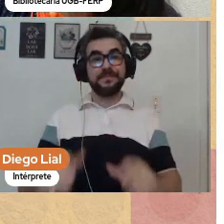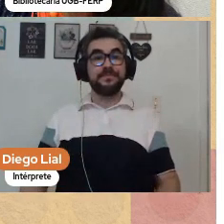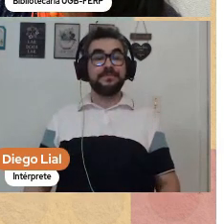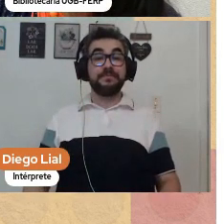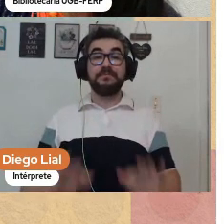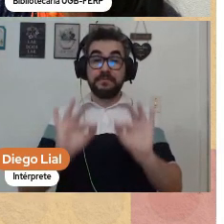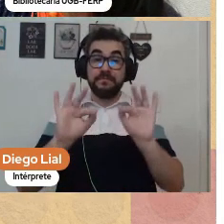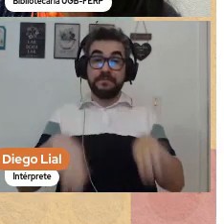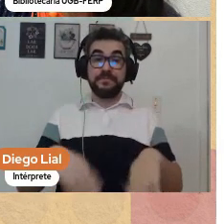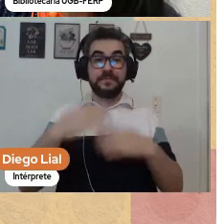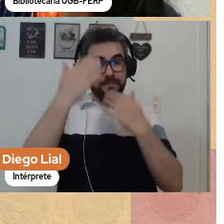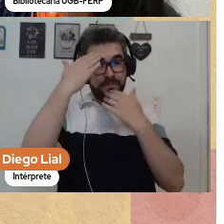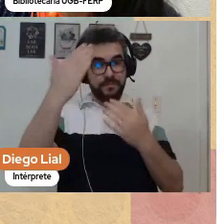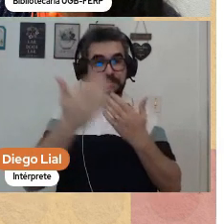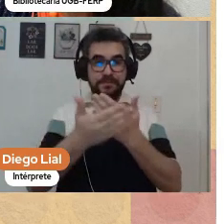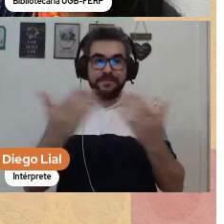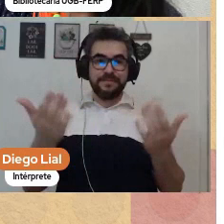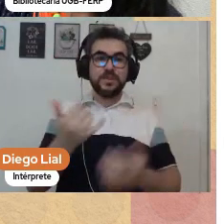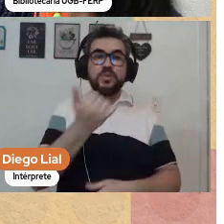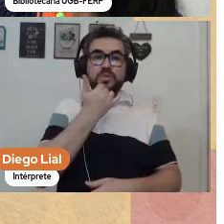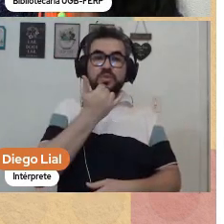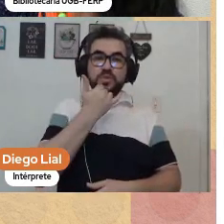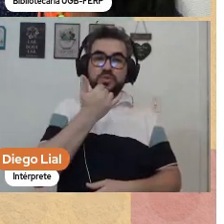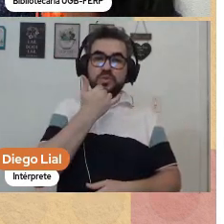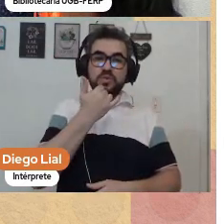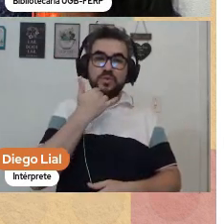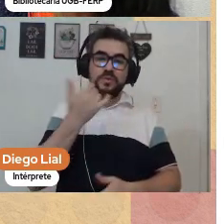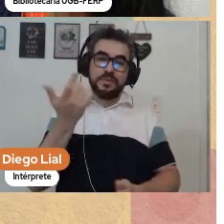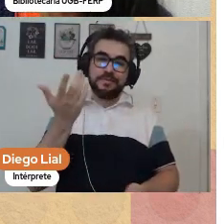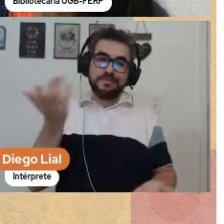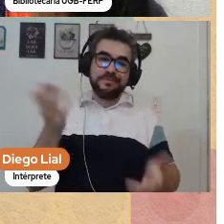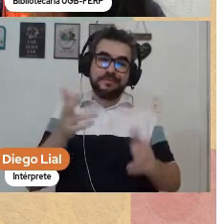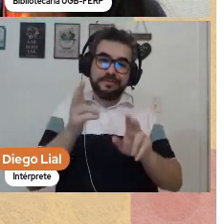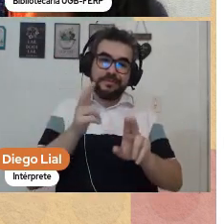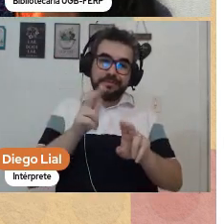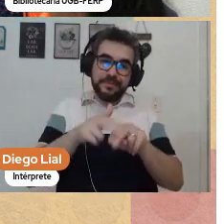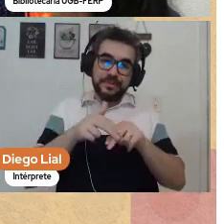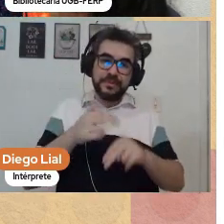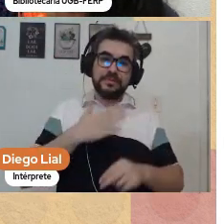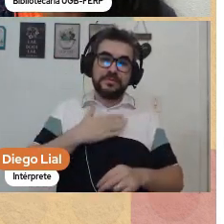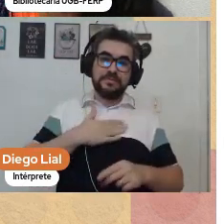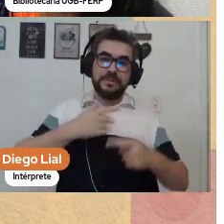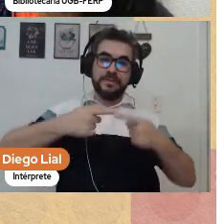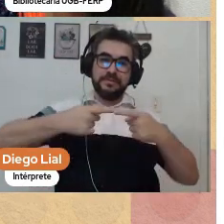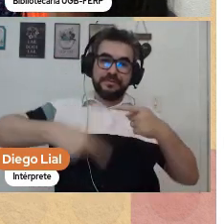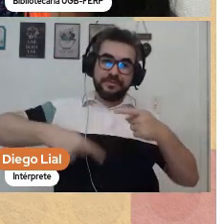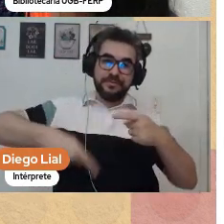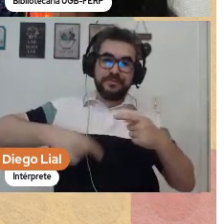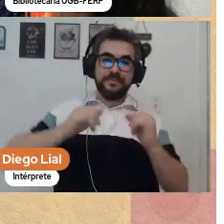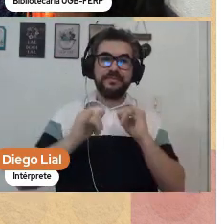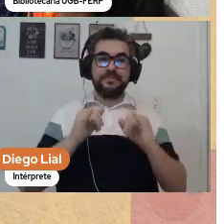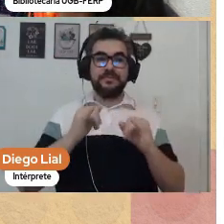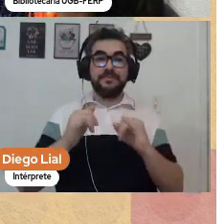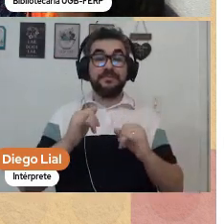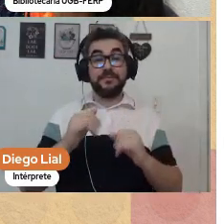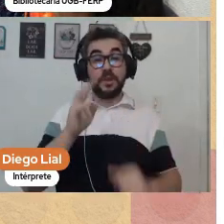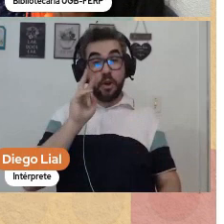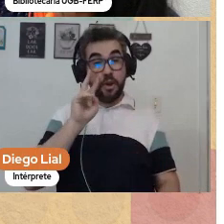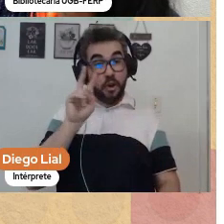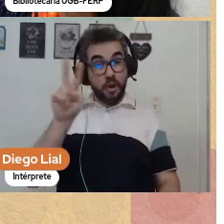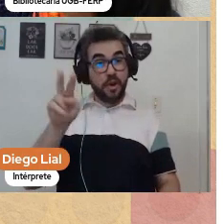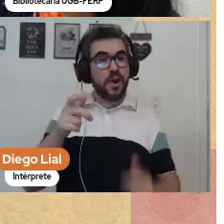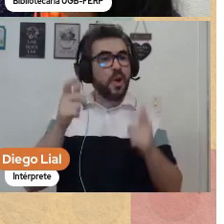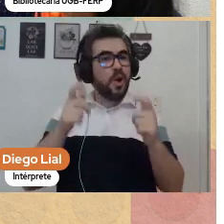desculpas das quedas aqui da internet, e onde fica, né, a Fiocruz, quem de repente ainda não veio no Rio de Janeiro, mas